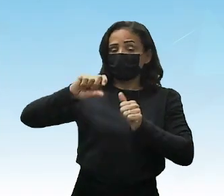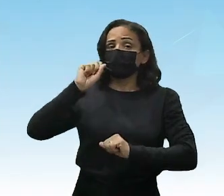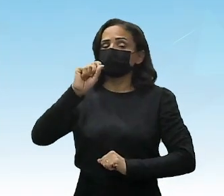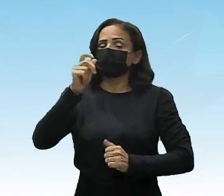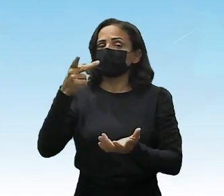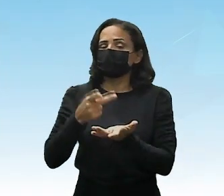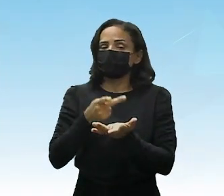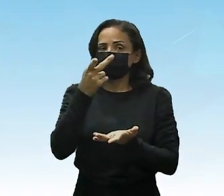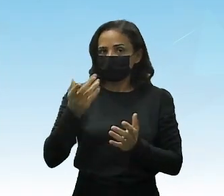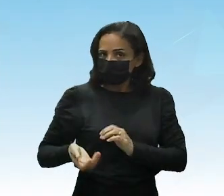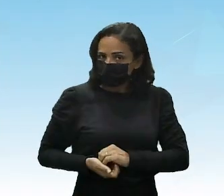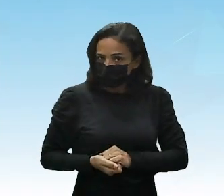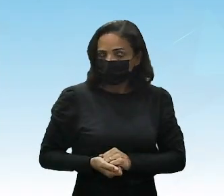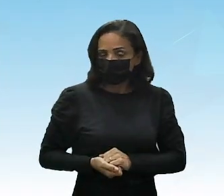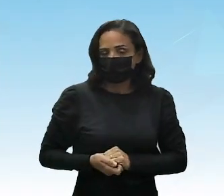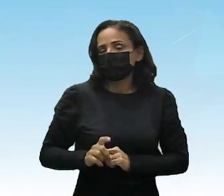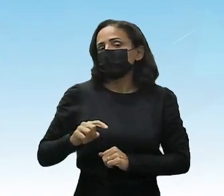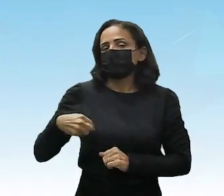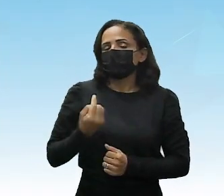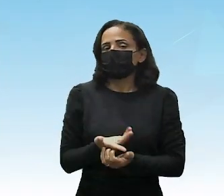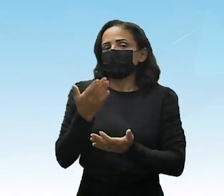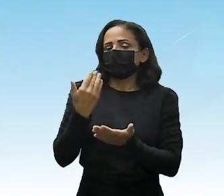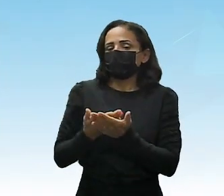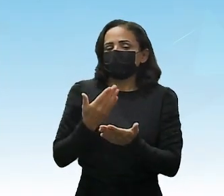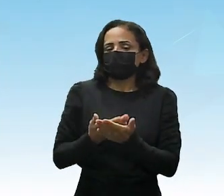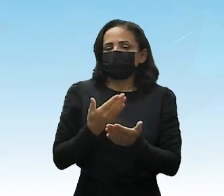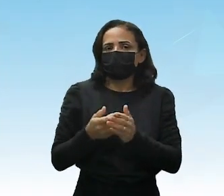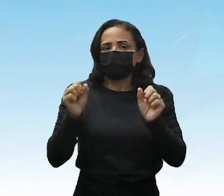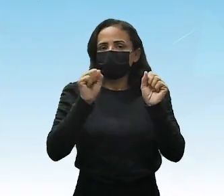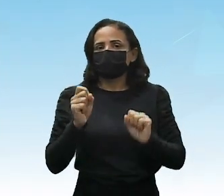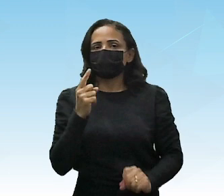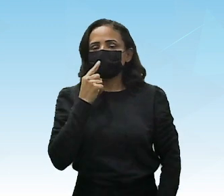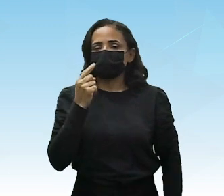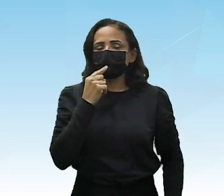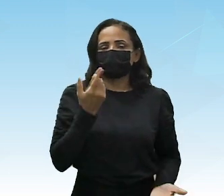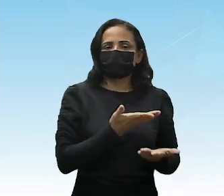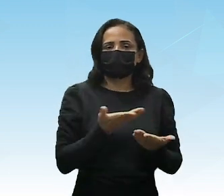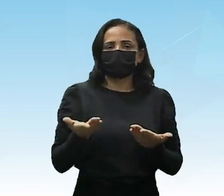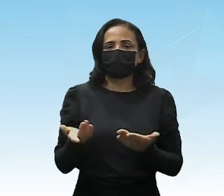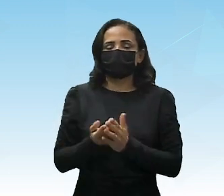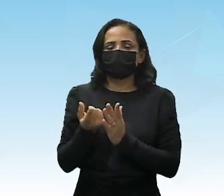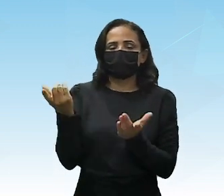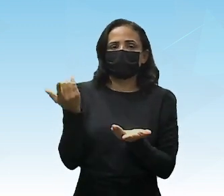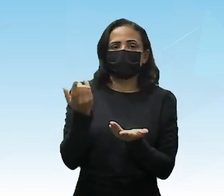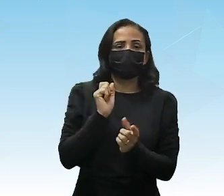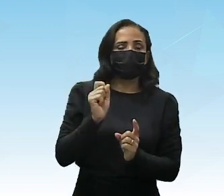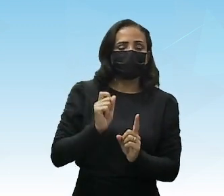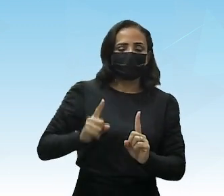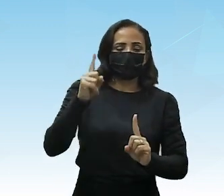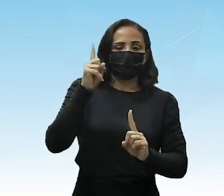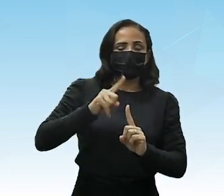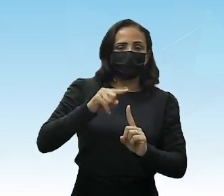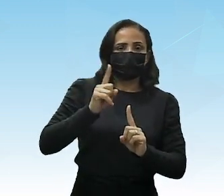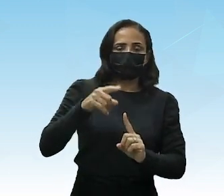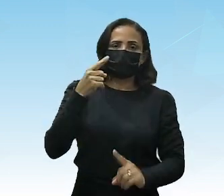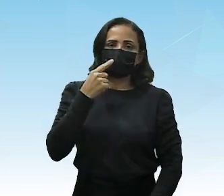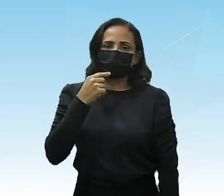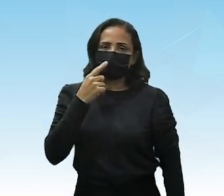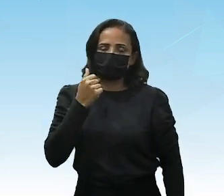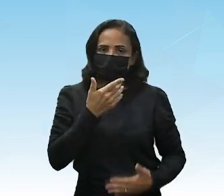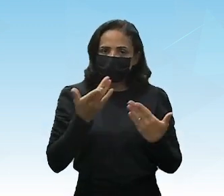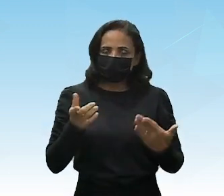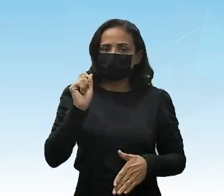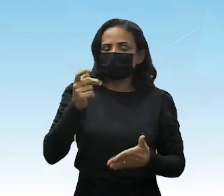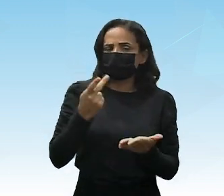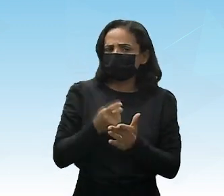é o seguinte, quando a gente trabalha com o sistema sanguíneo, a gente está trabalhando com classificação de sangue. E quando a gente trabalha com classificação de sangue, o que